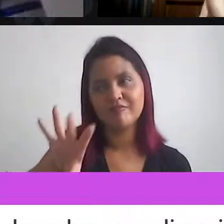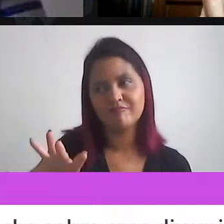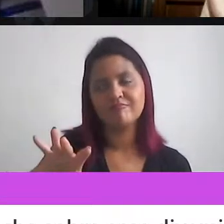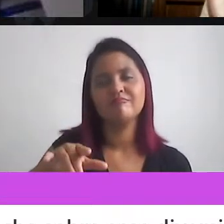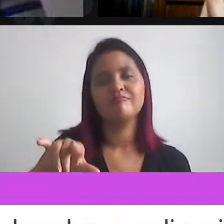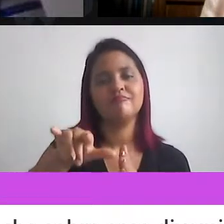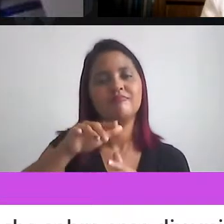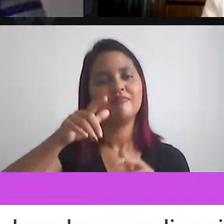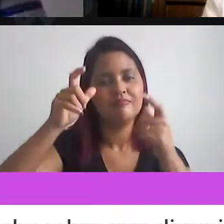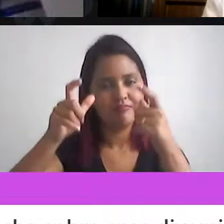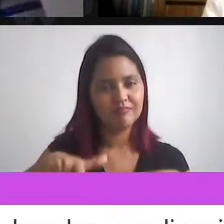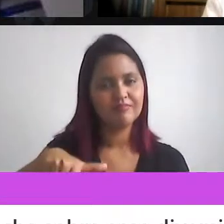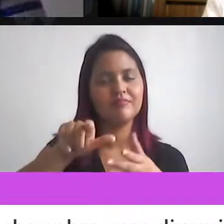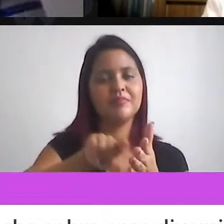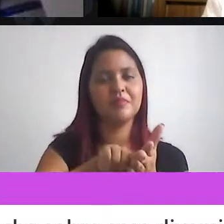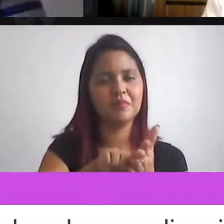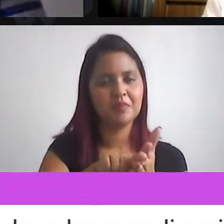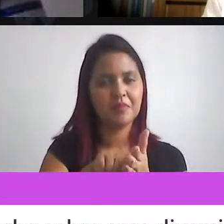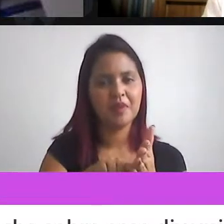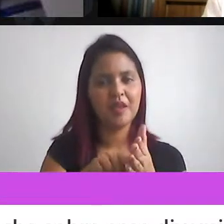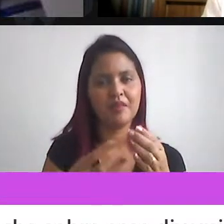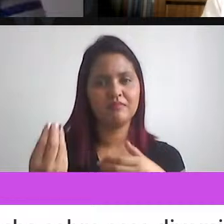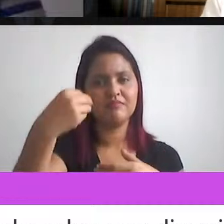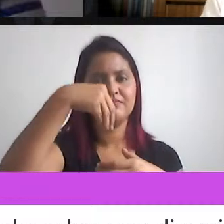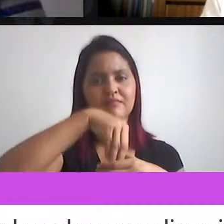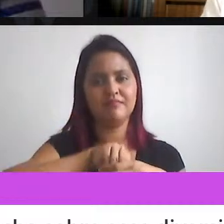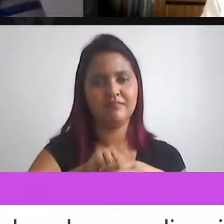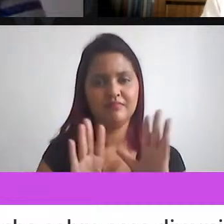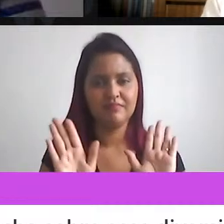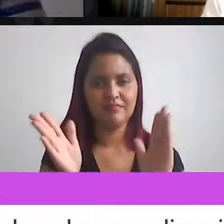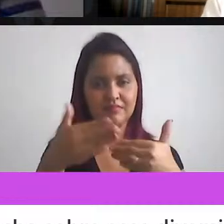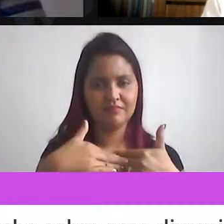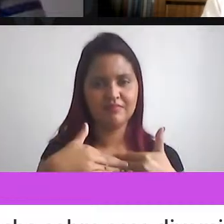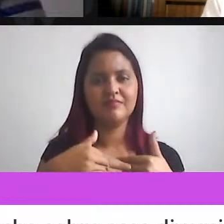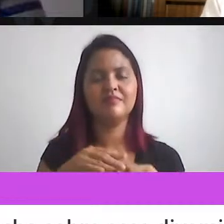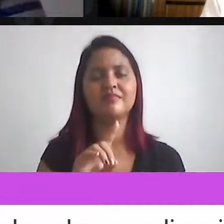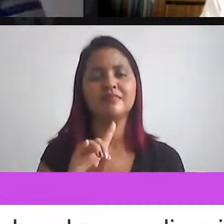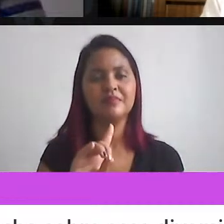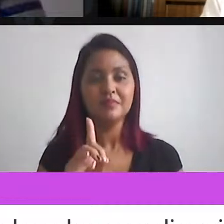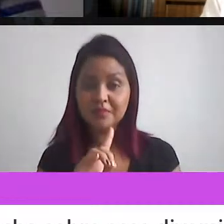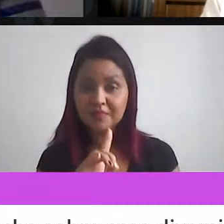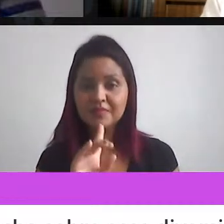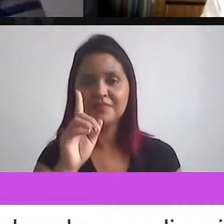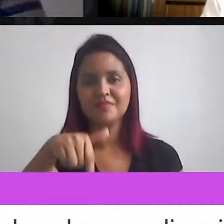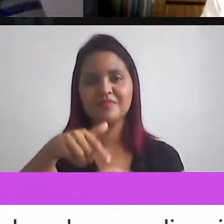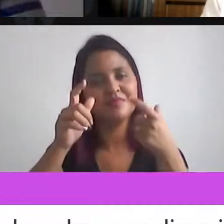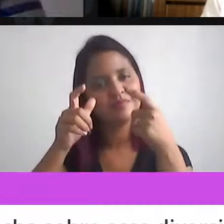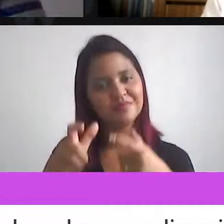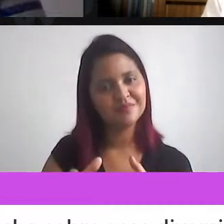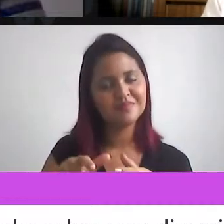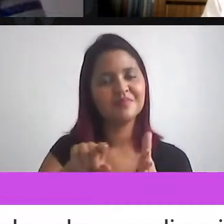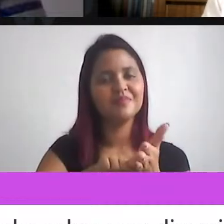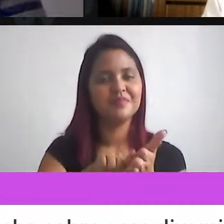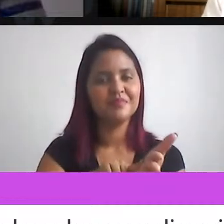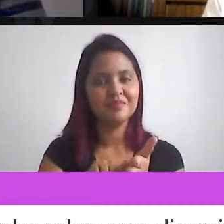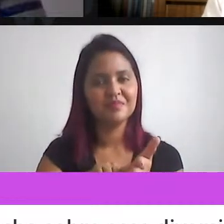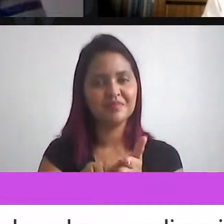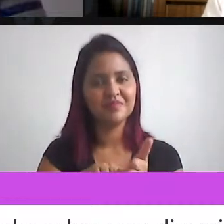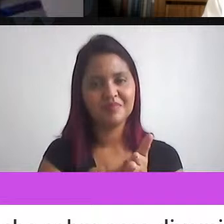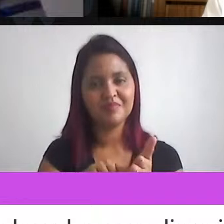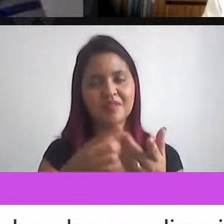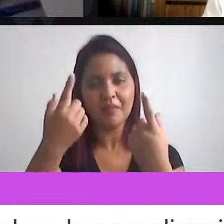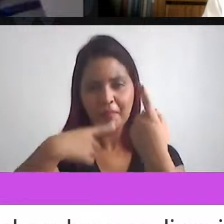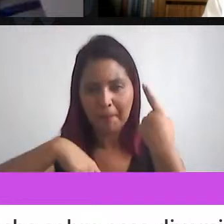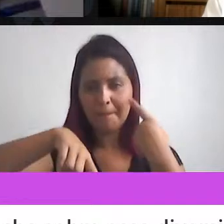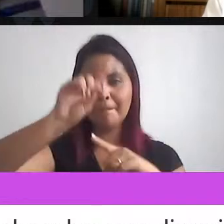que fique interna aos seus muros, né? Ela é o lugar da pesquisa que se reverte para a